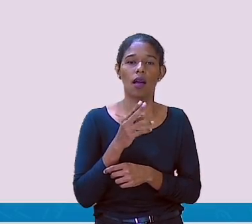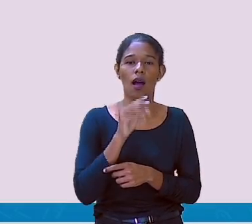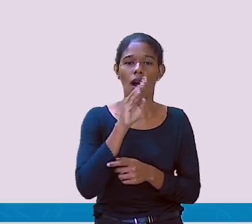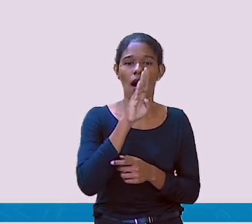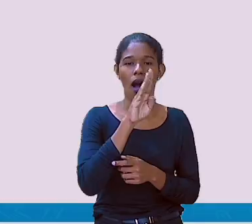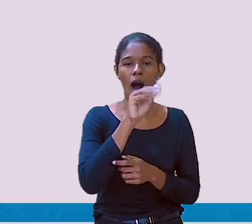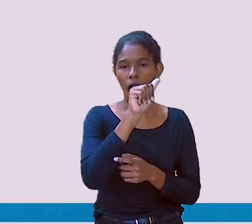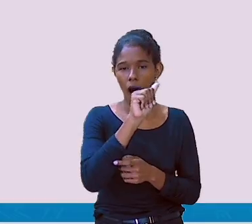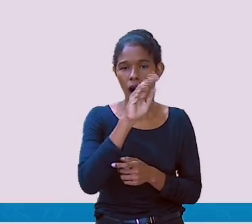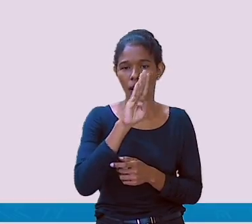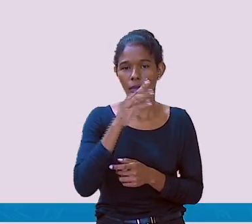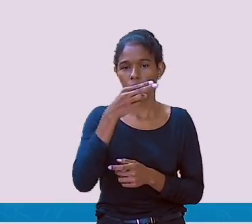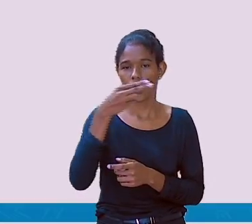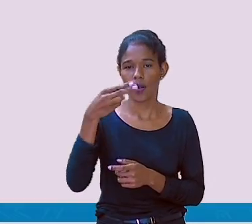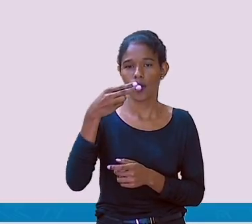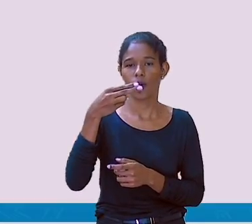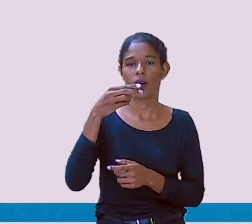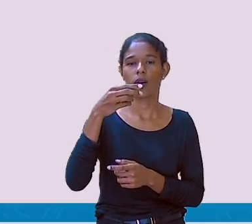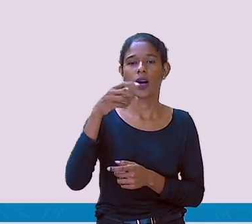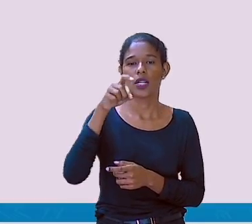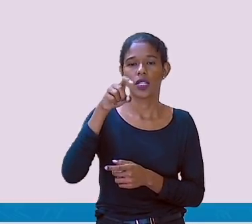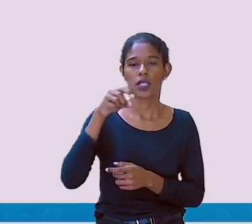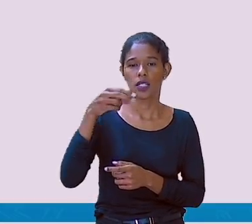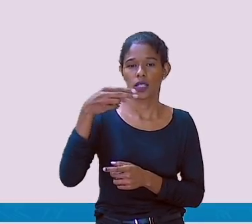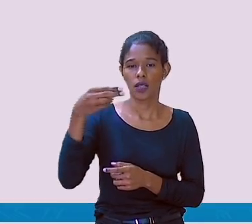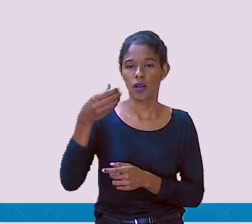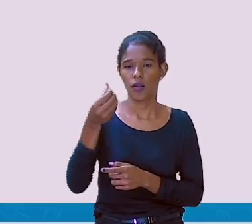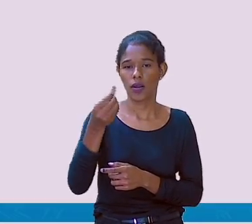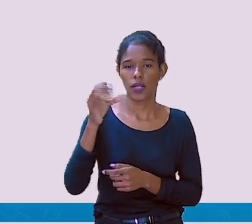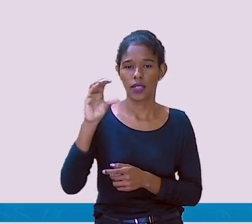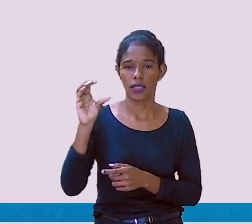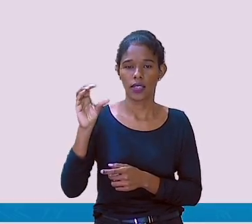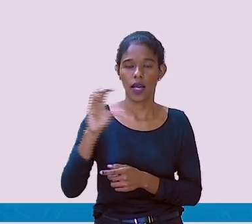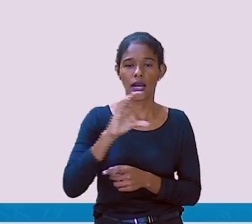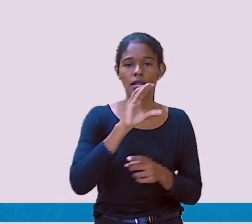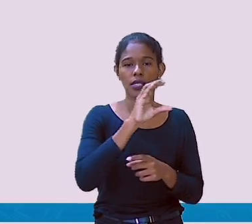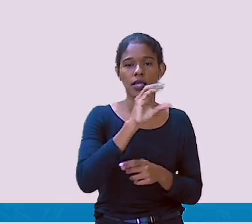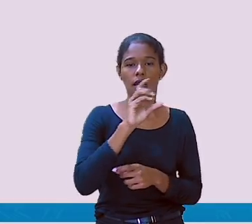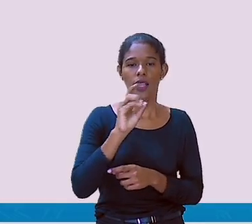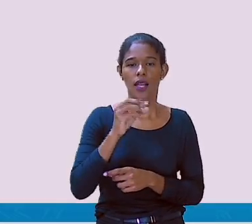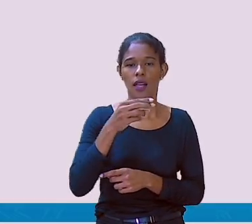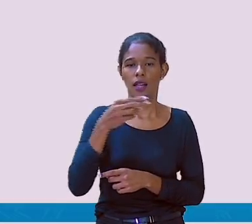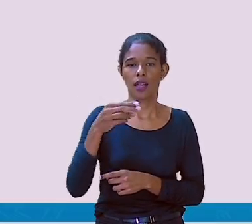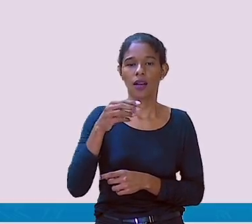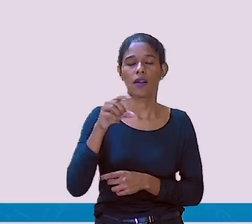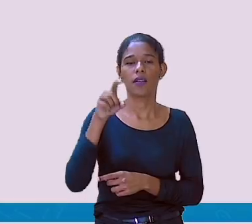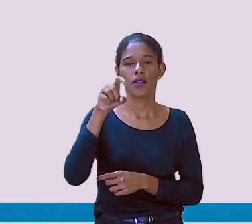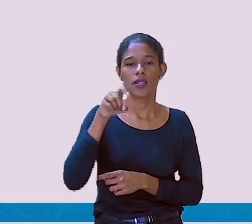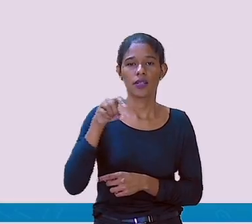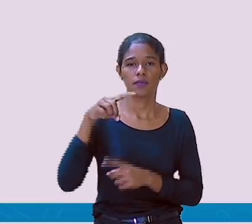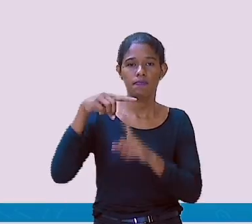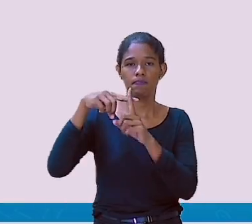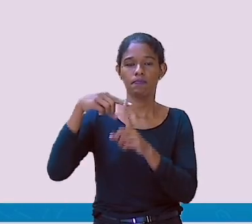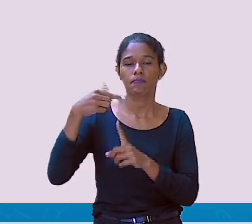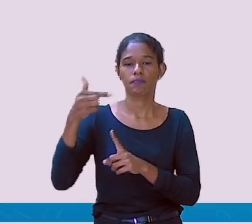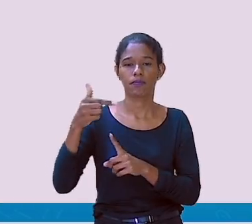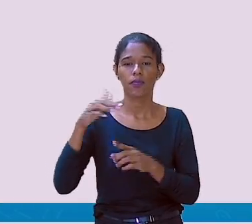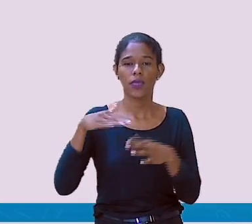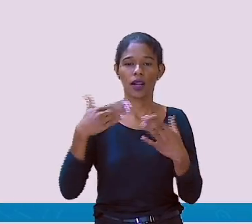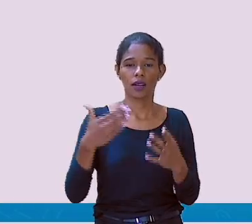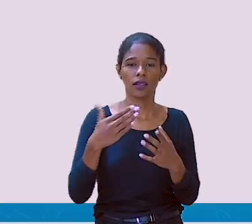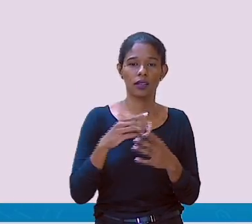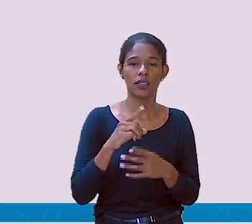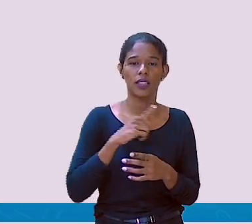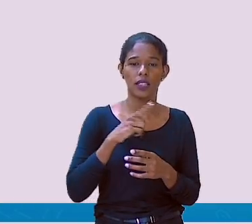6. E CD é x mais 2. Então, nós vamos ter